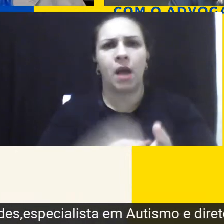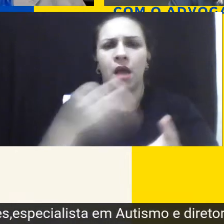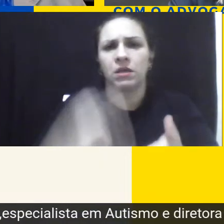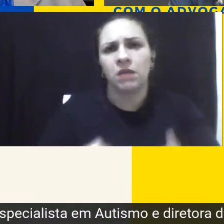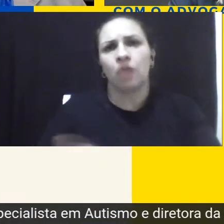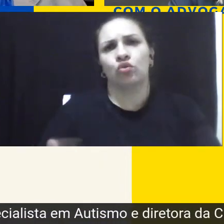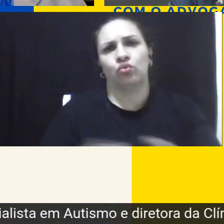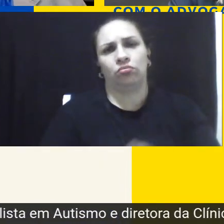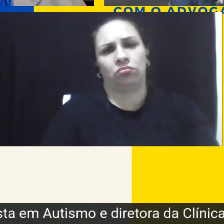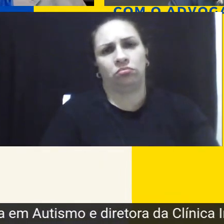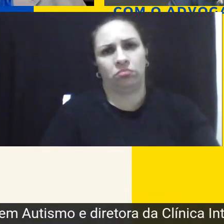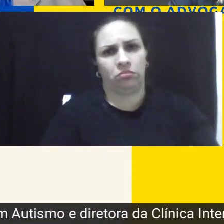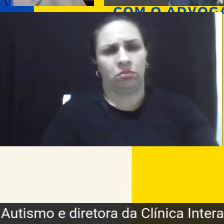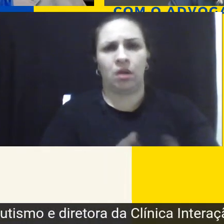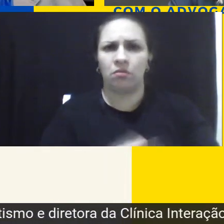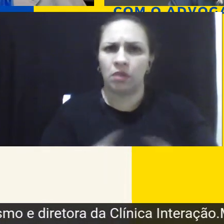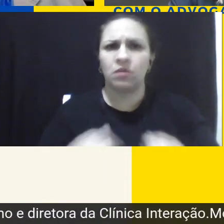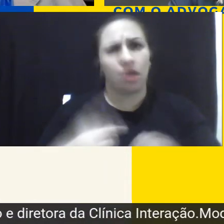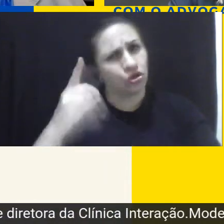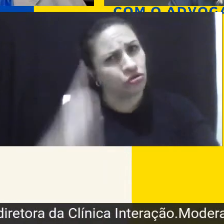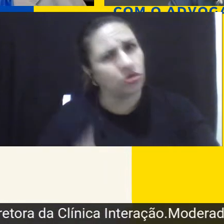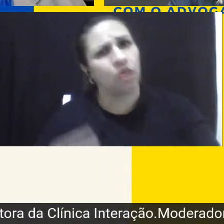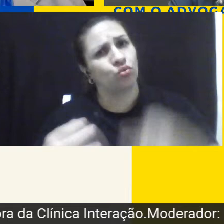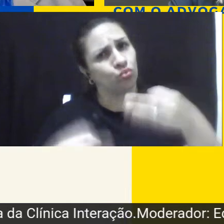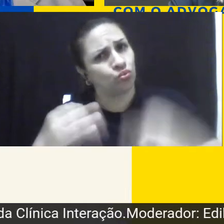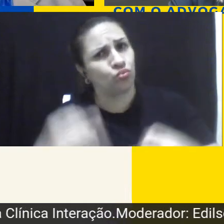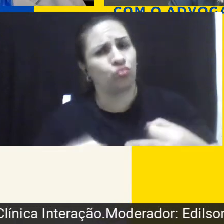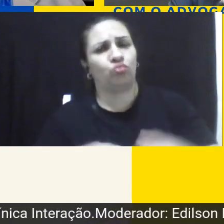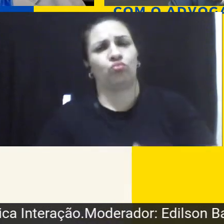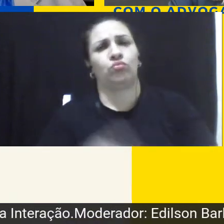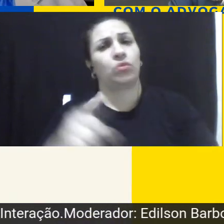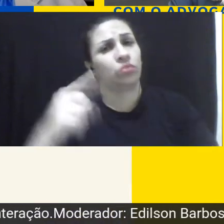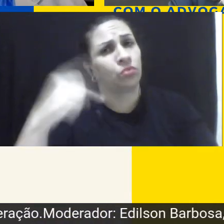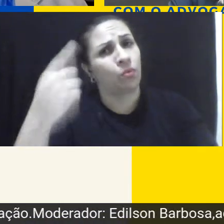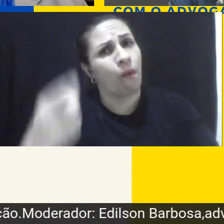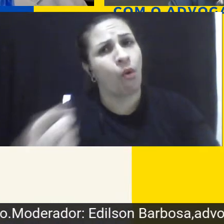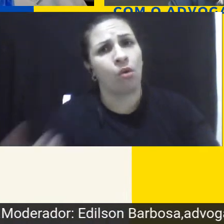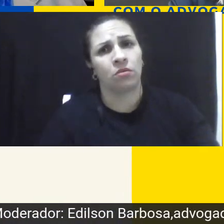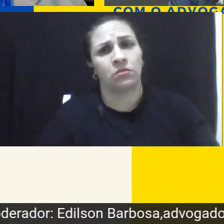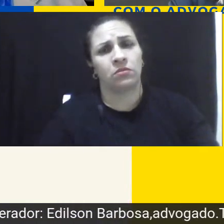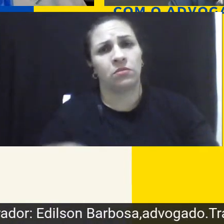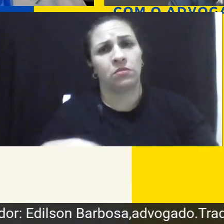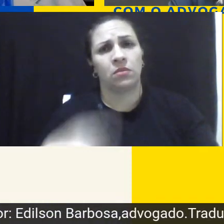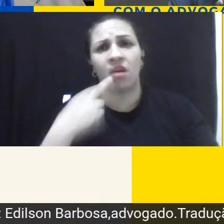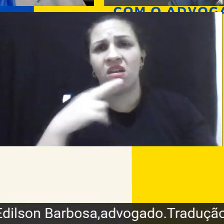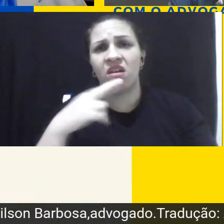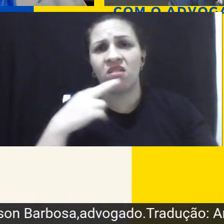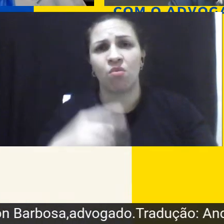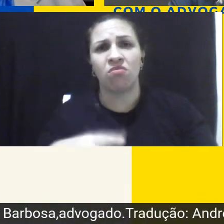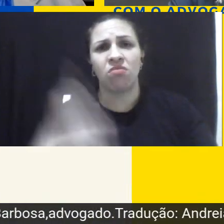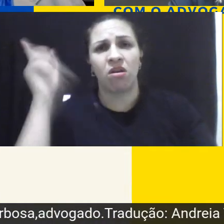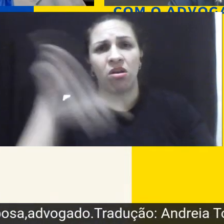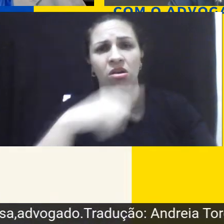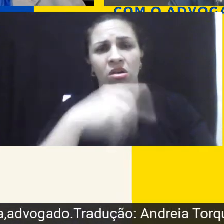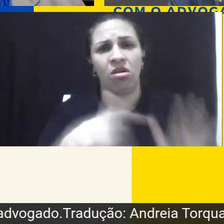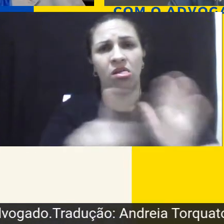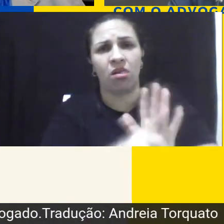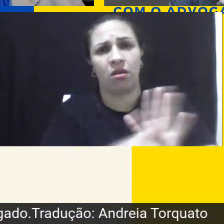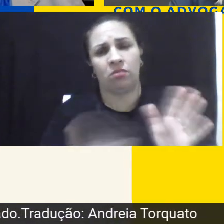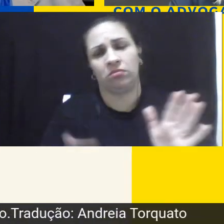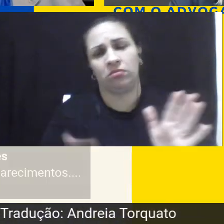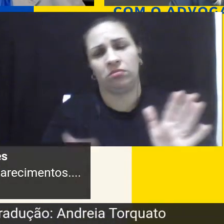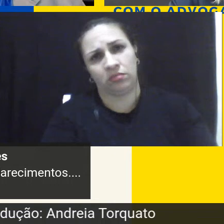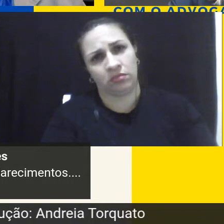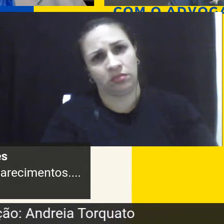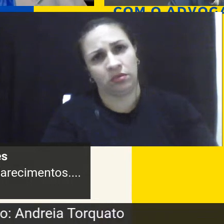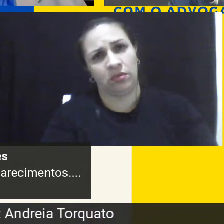impostos. Mas tem que ser uma coisa justa, né? Para depois não chegar lá e ter que responder criminalmente, porque é proibido, né? Aqui no